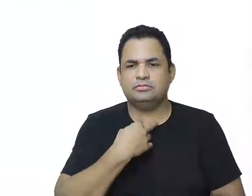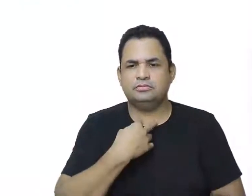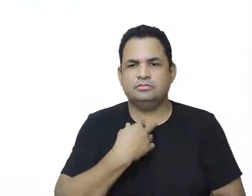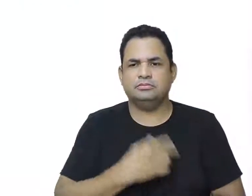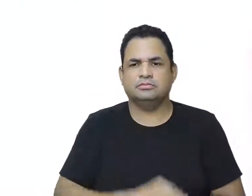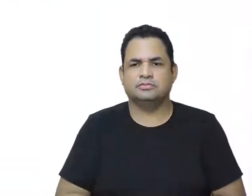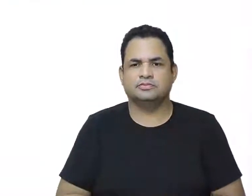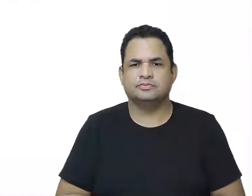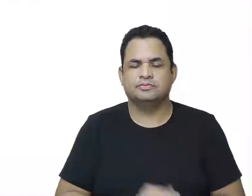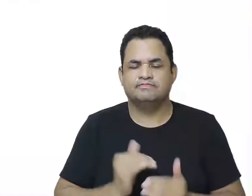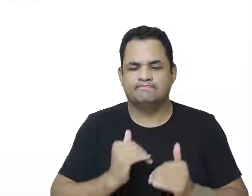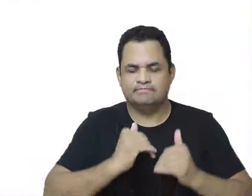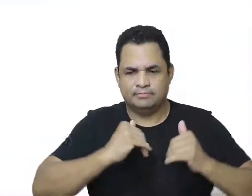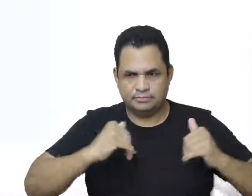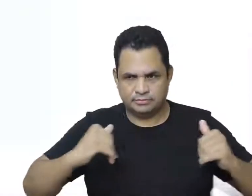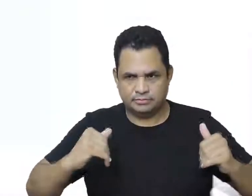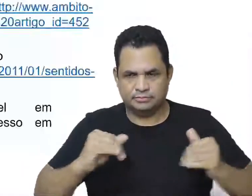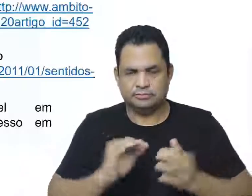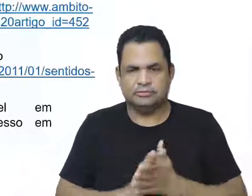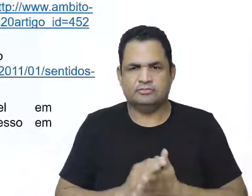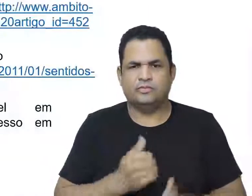maneira separada, beleza?